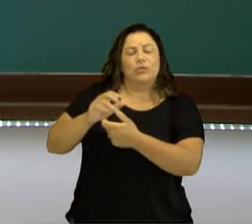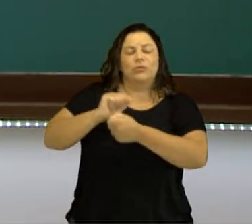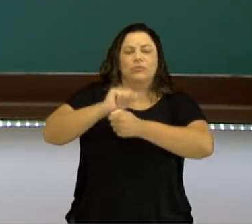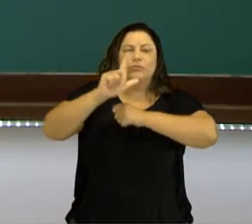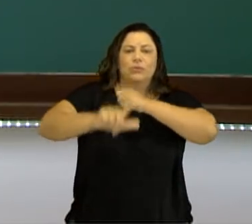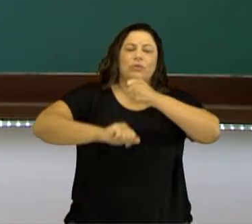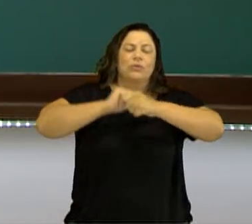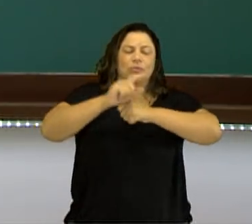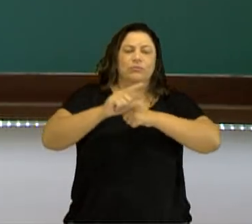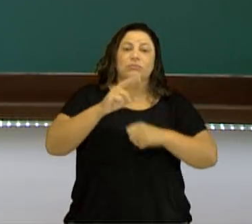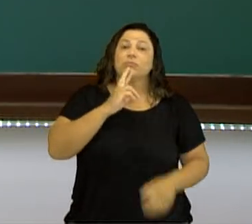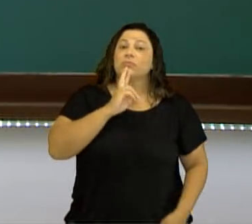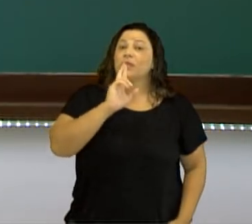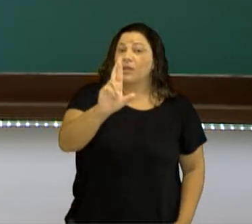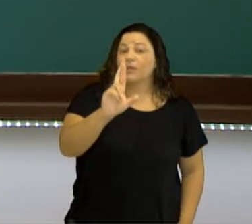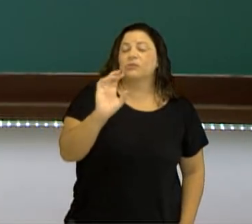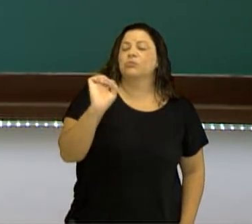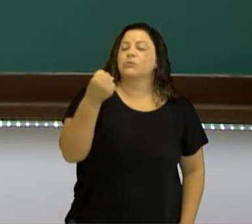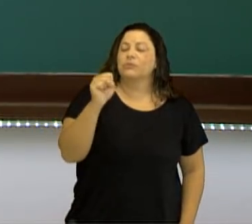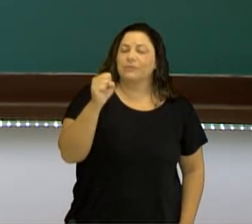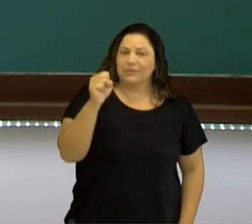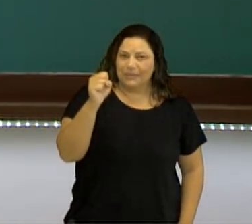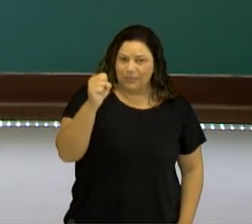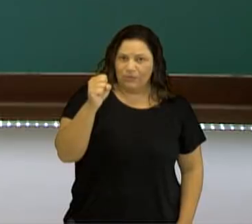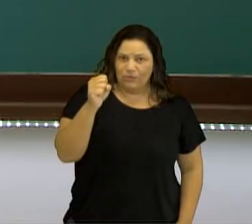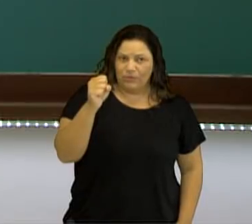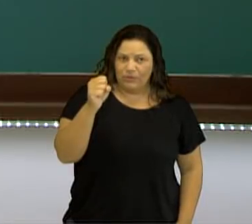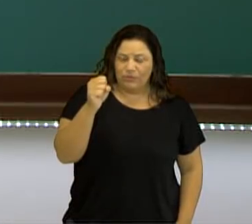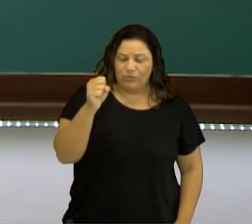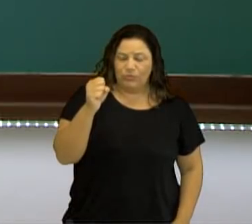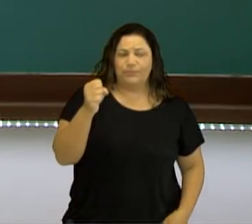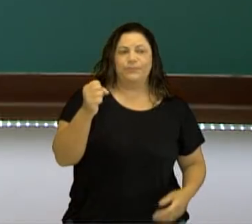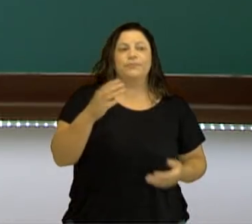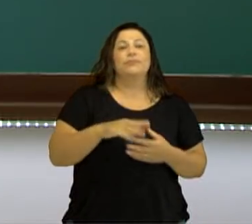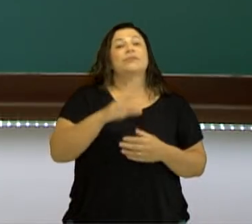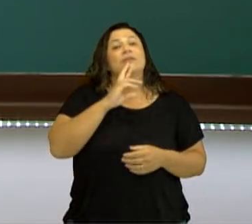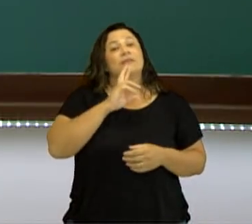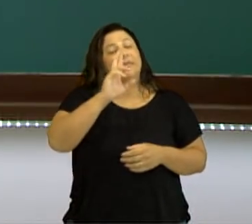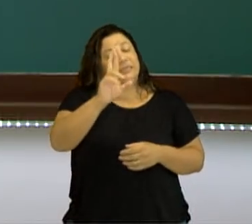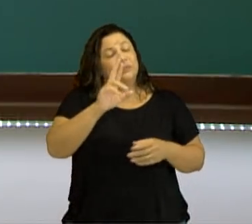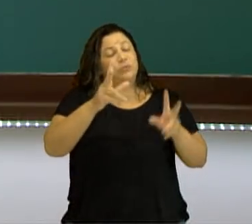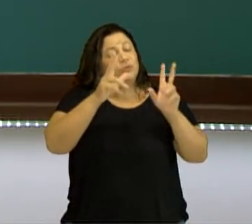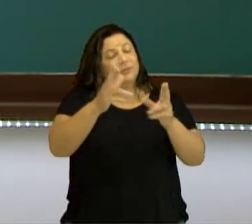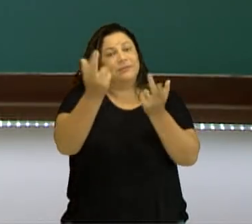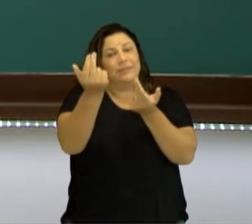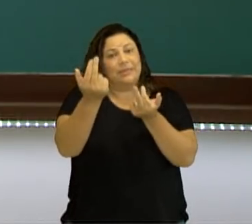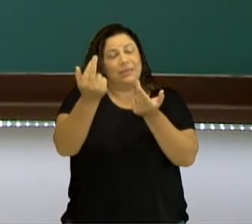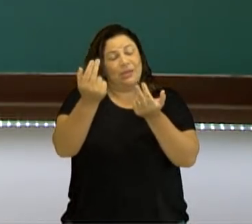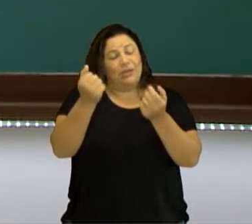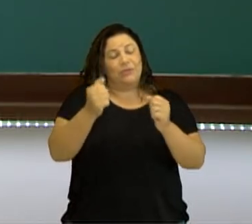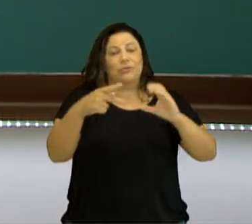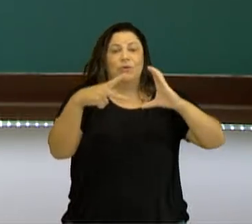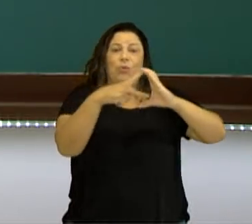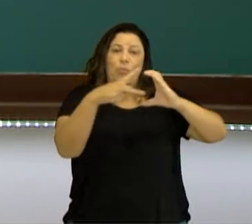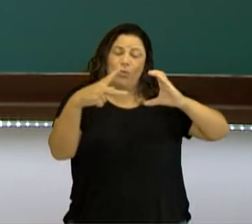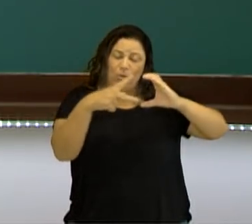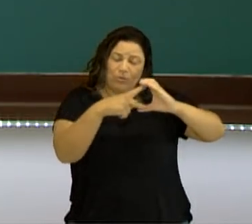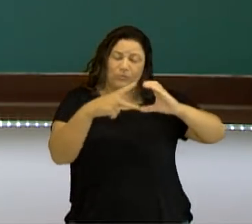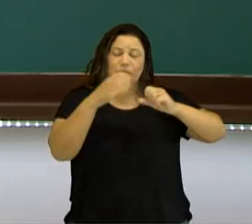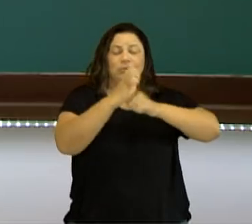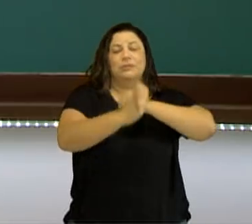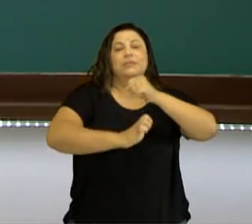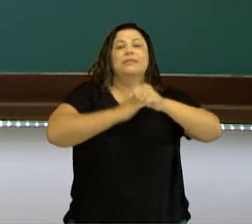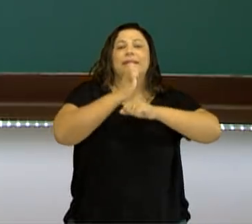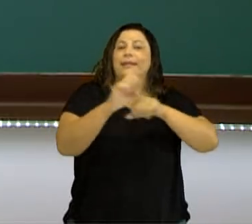responde 88, porque o número atômico de um átomo neutro é a mesma quantidade de prótons e quantidade de elétrons. Tá